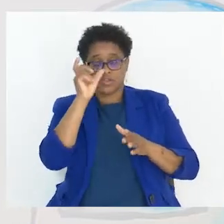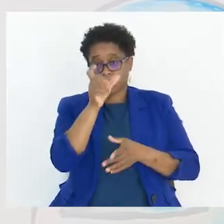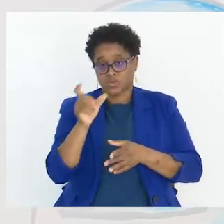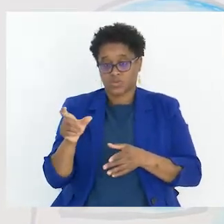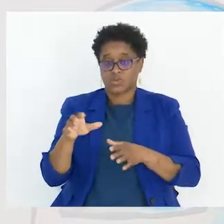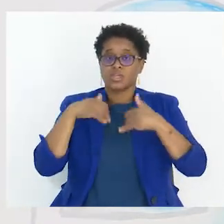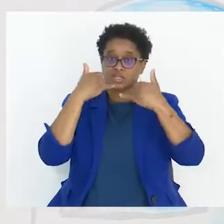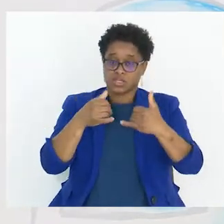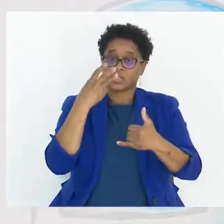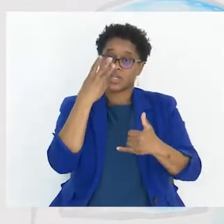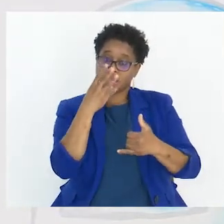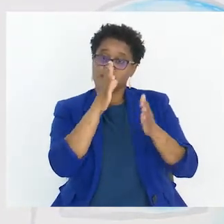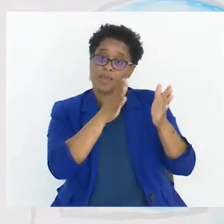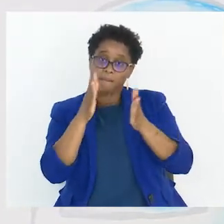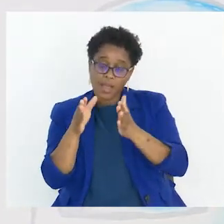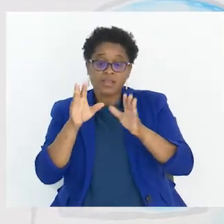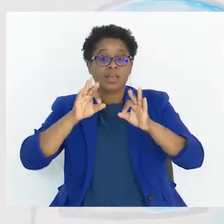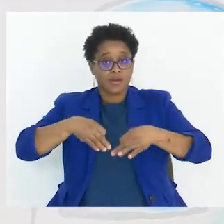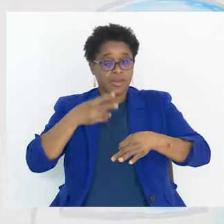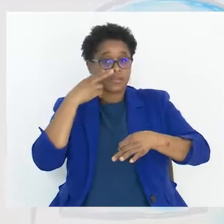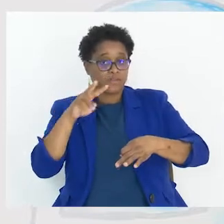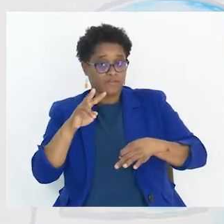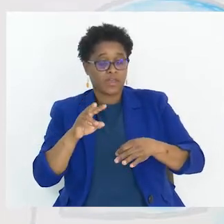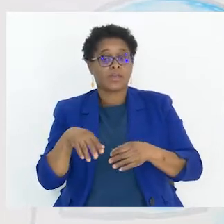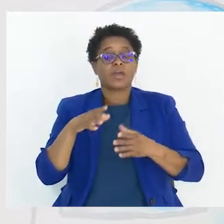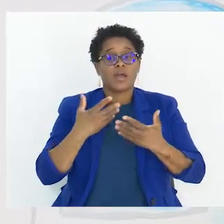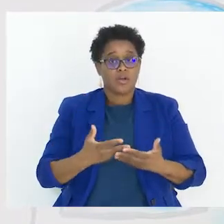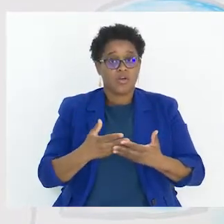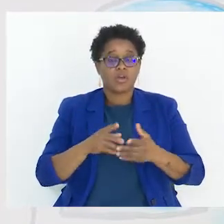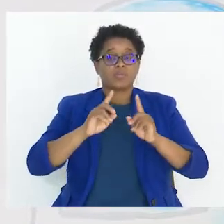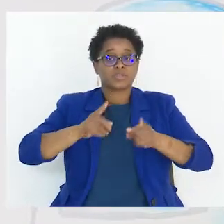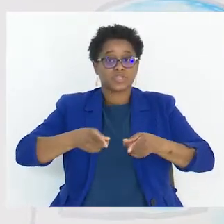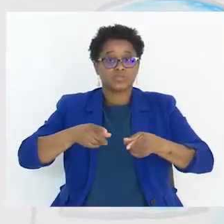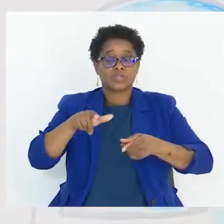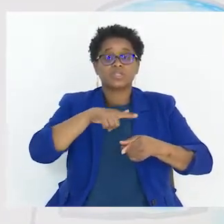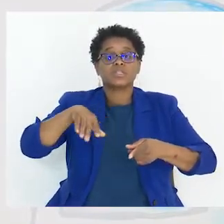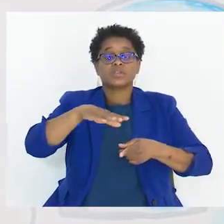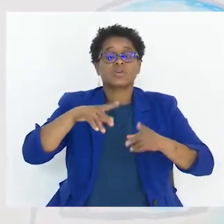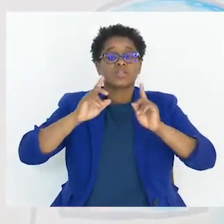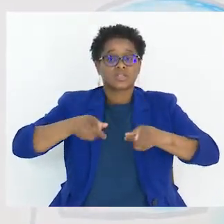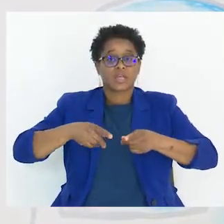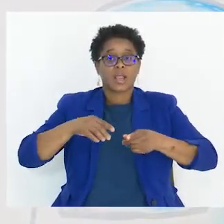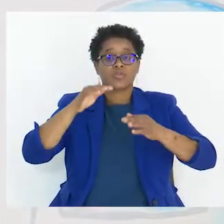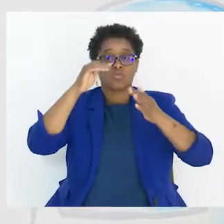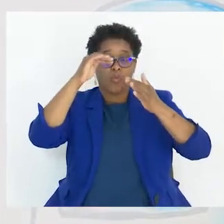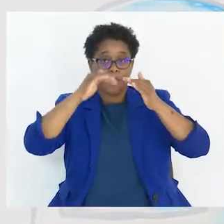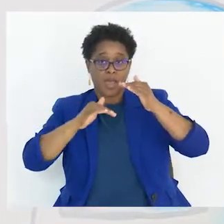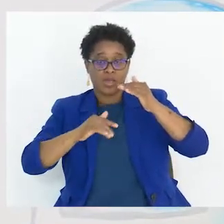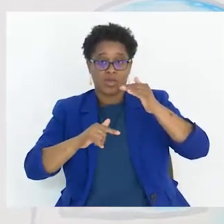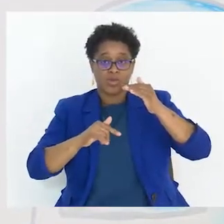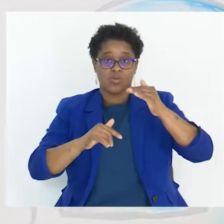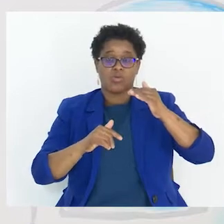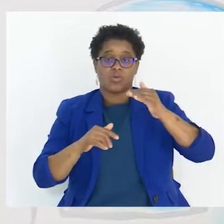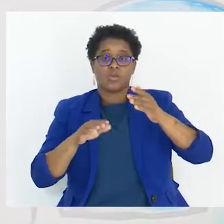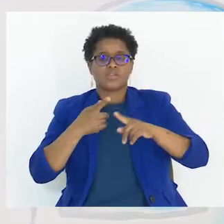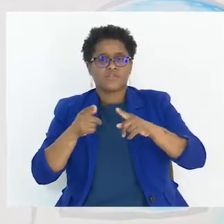A seguir, ter três partes que acabamos de ver agora. O princípio, que é a situação inicial, meio, peripécias, que são os